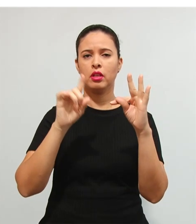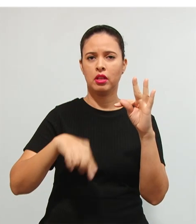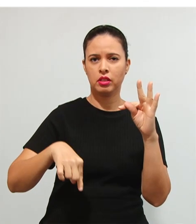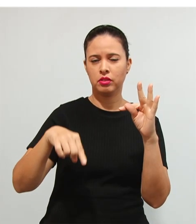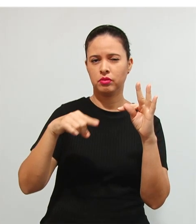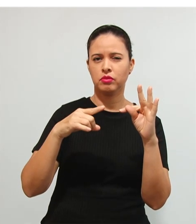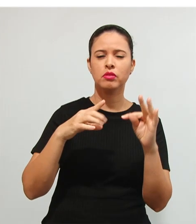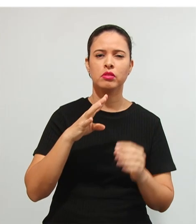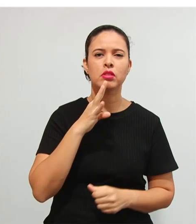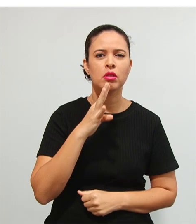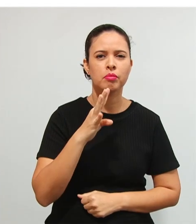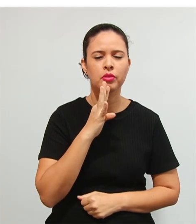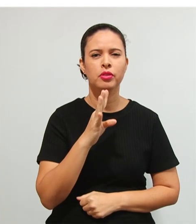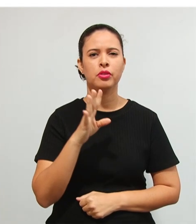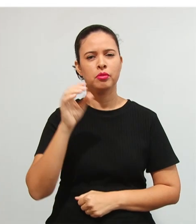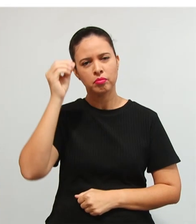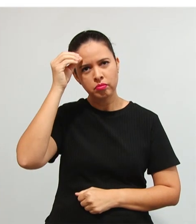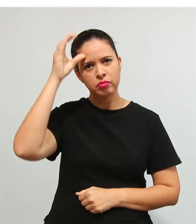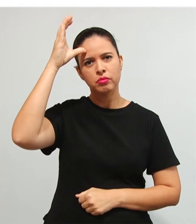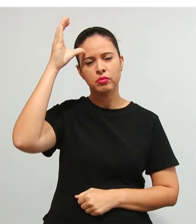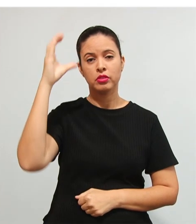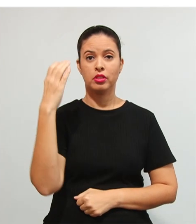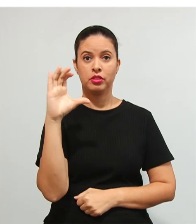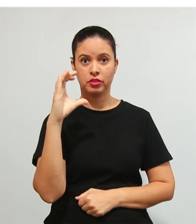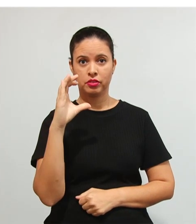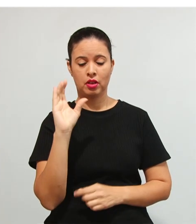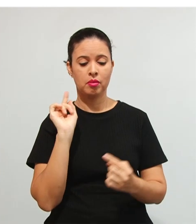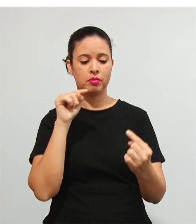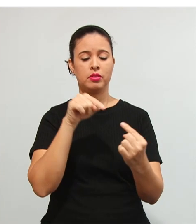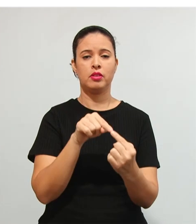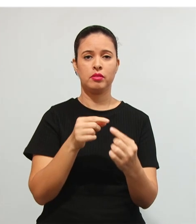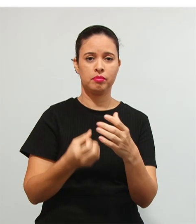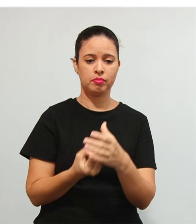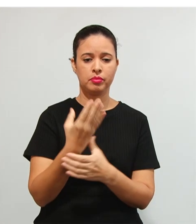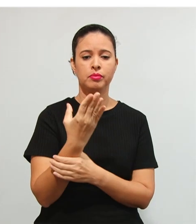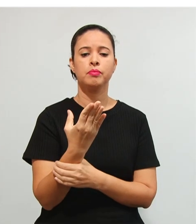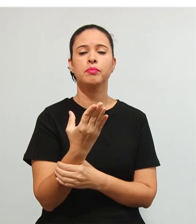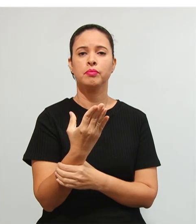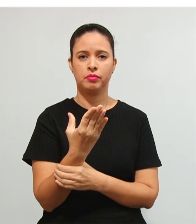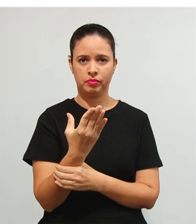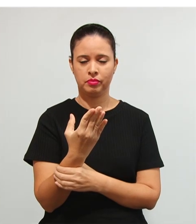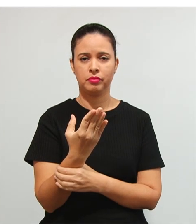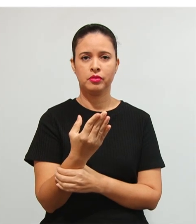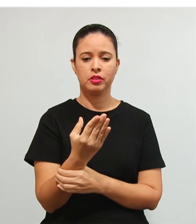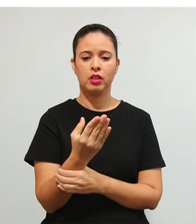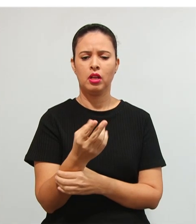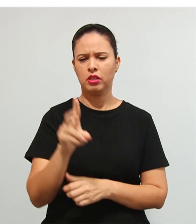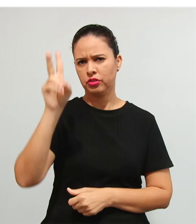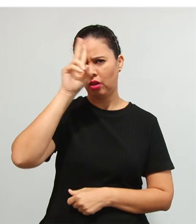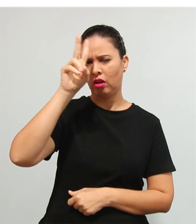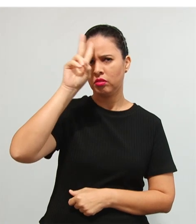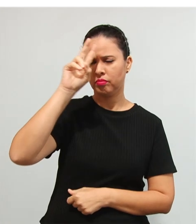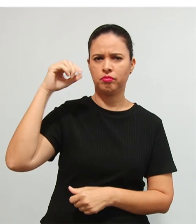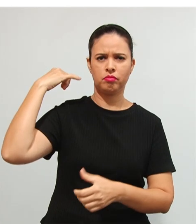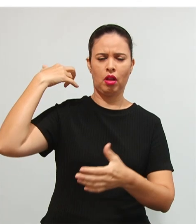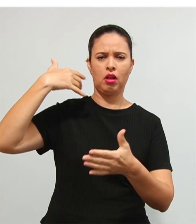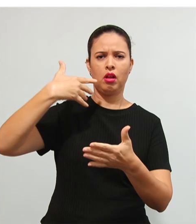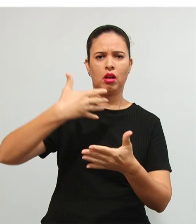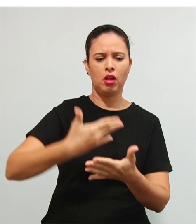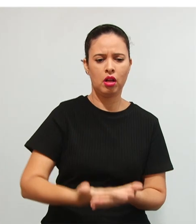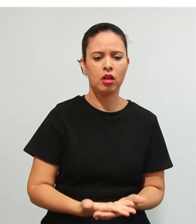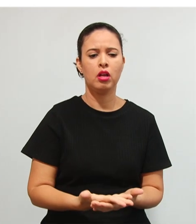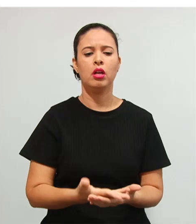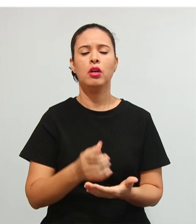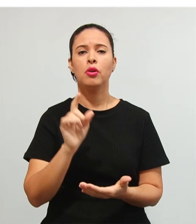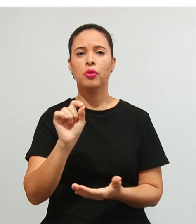científicos aplicados à produção. Observe a ênfase na produção. Historicamente acumulados